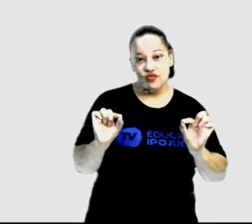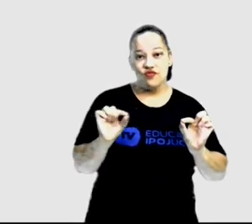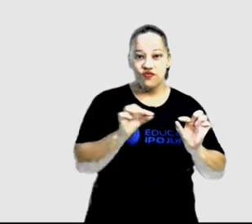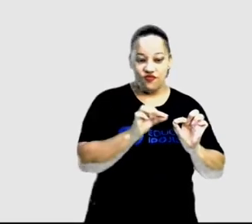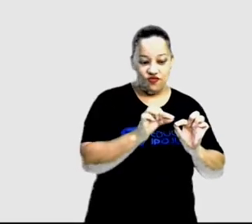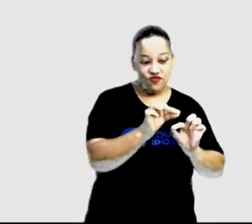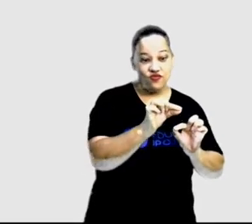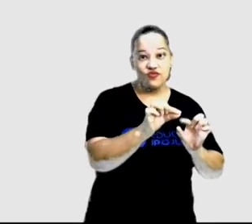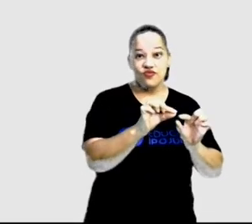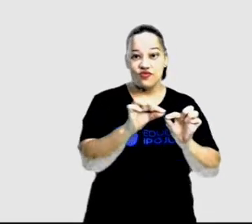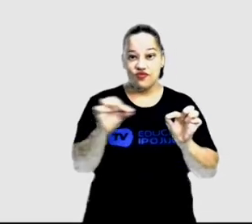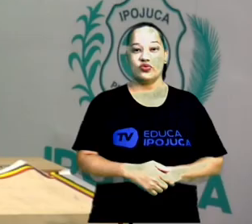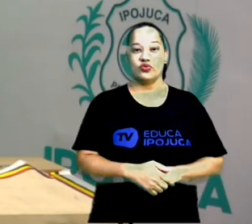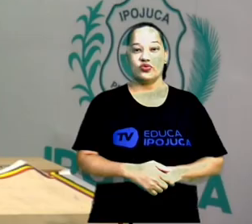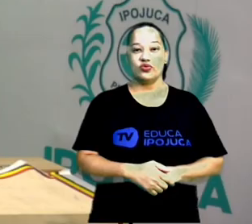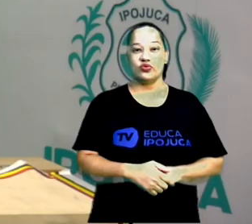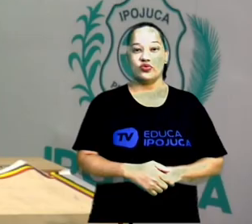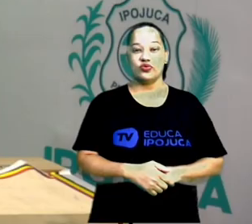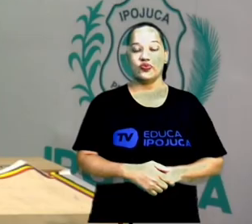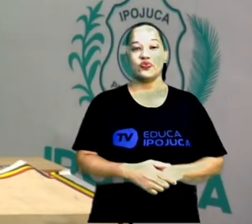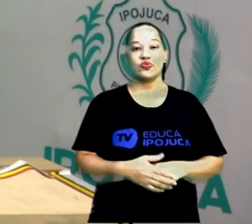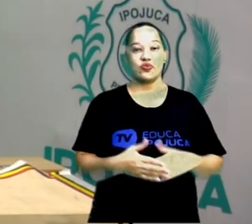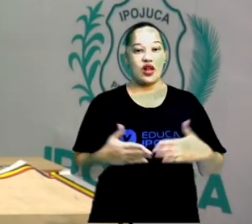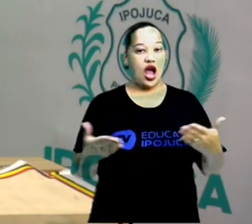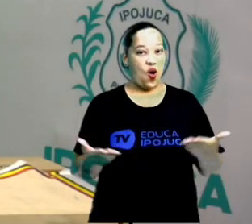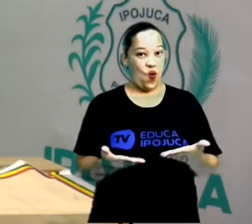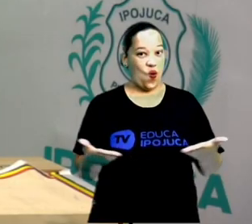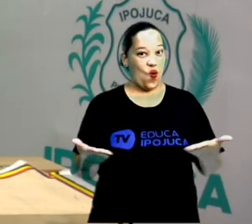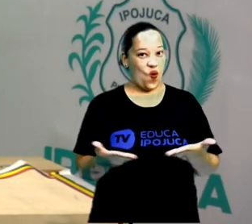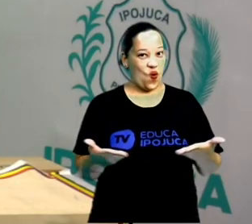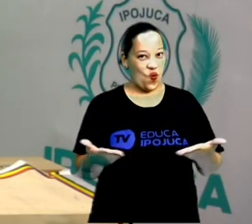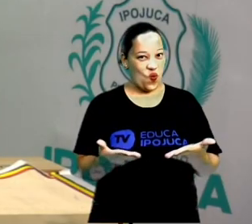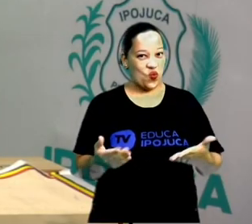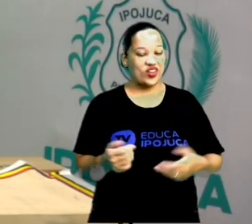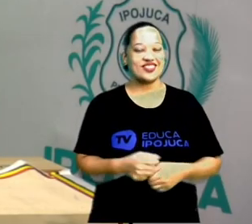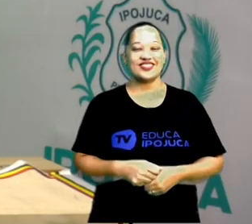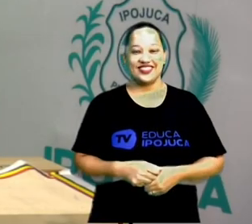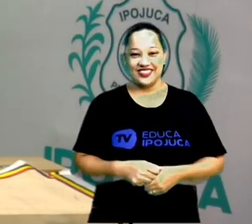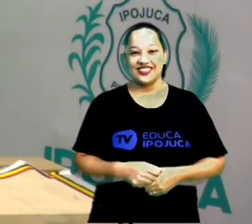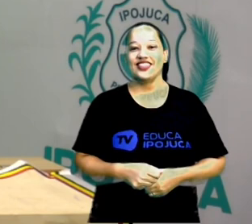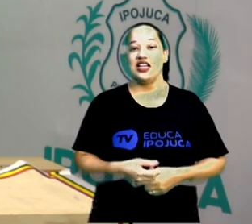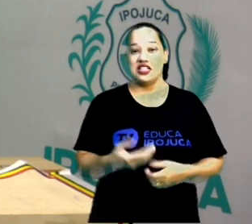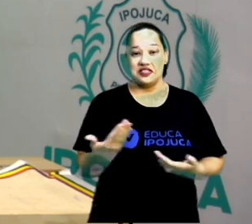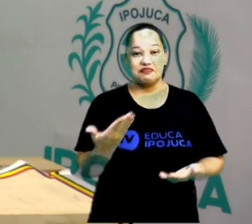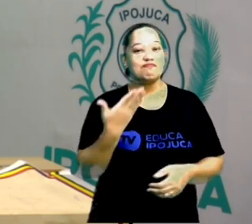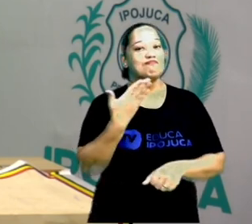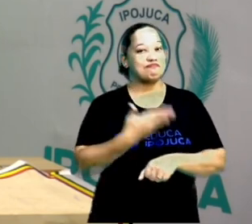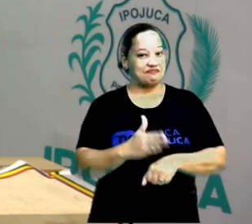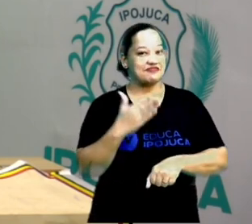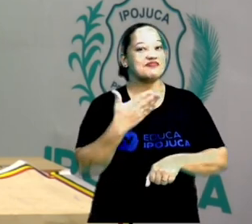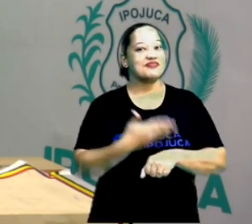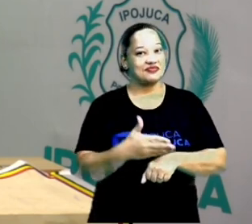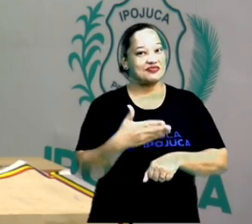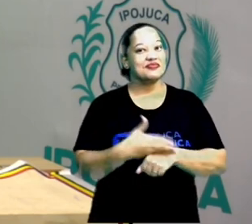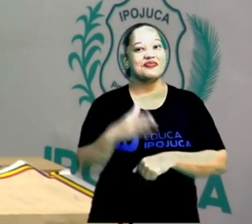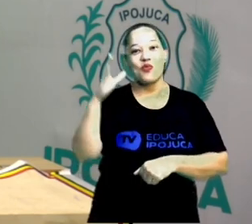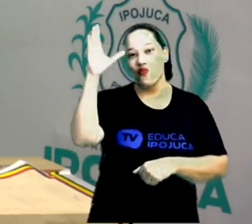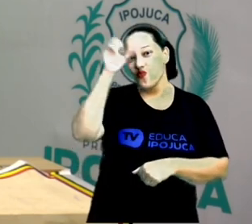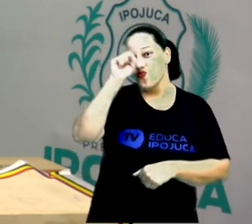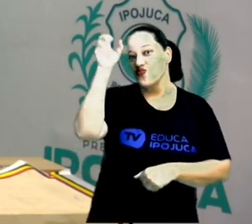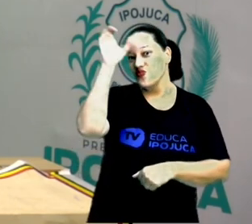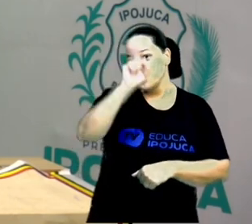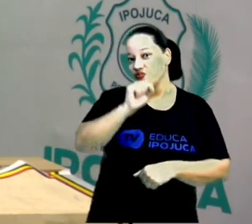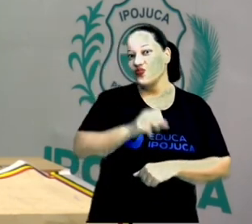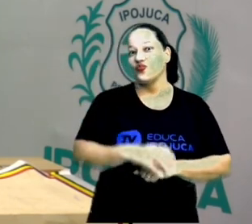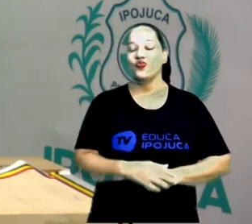Vocês conseguiram identificar? Agora, meus amores, vamos exercitar o que a gente